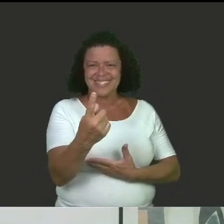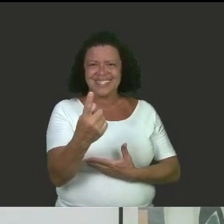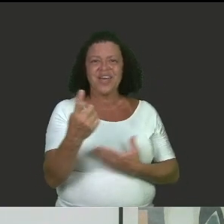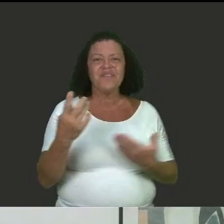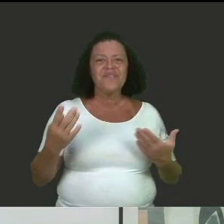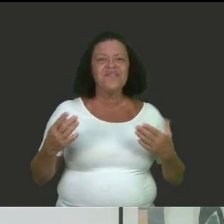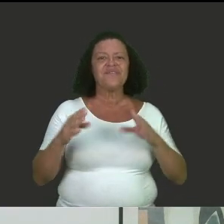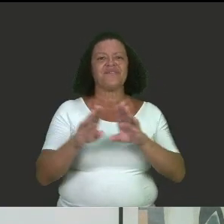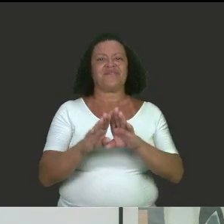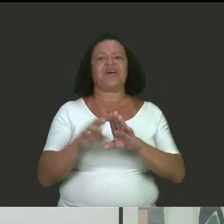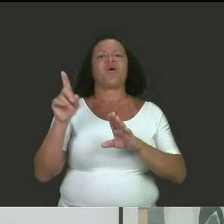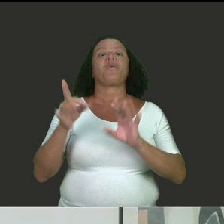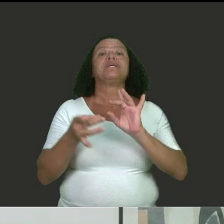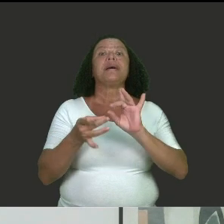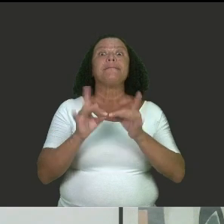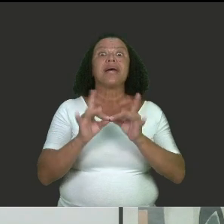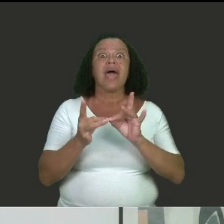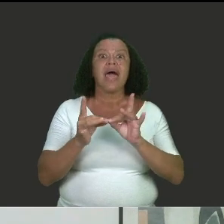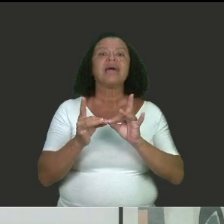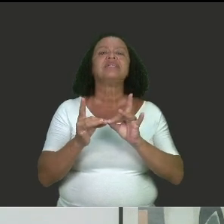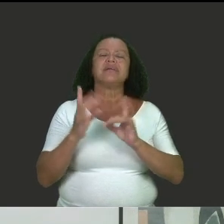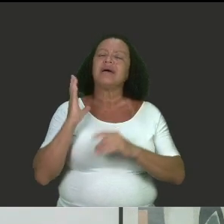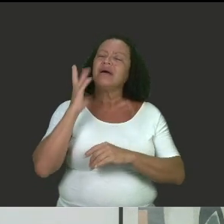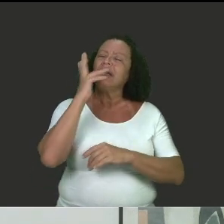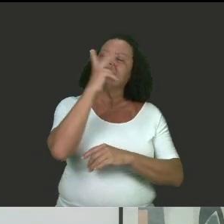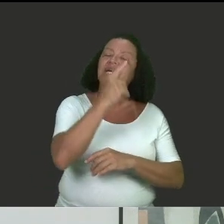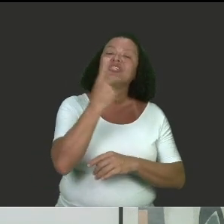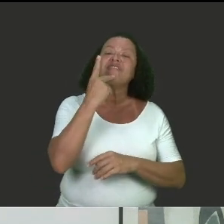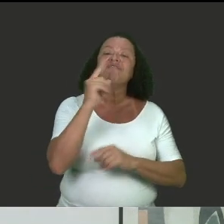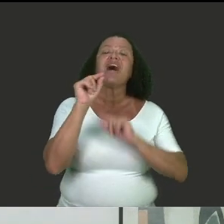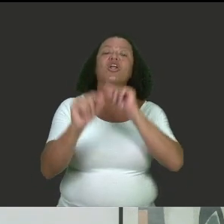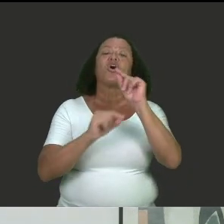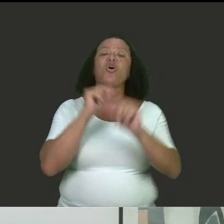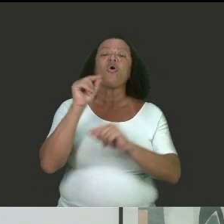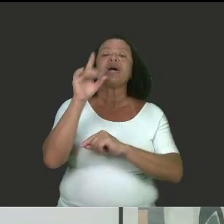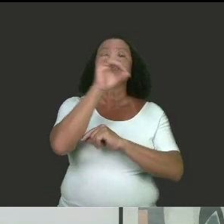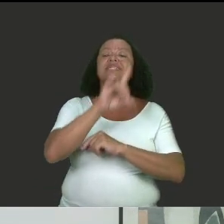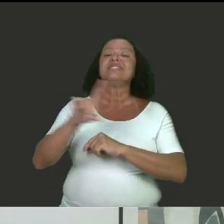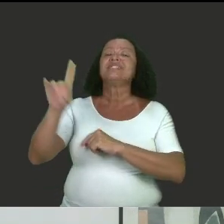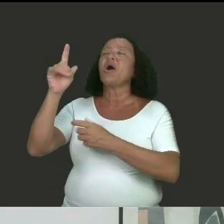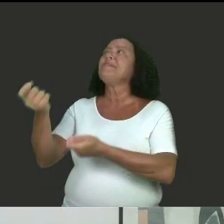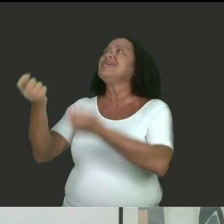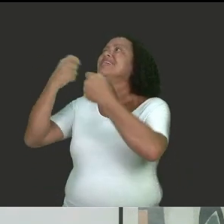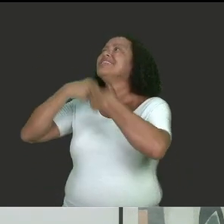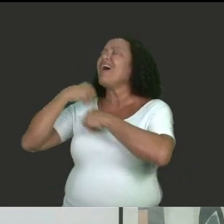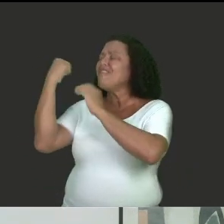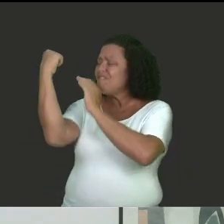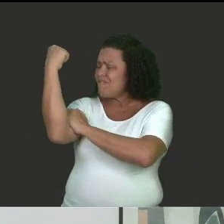essa prece tão linda que fala: Senhor, dai-me forças para